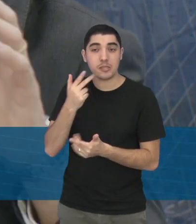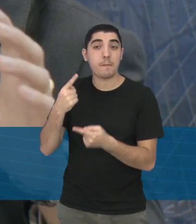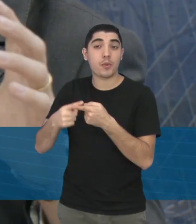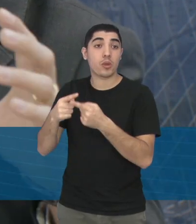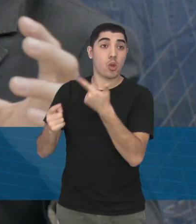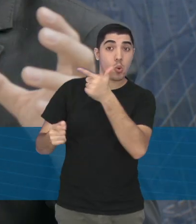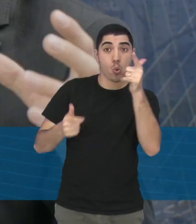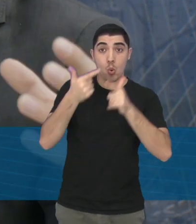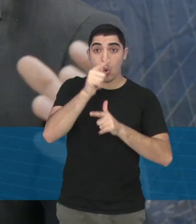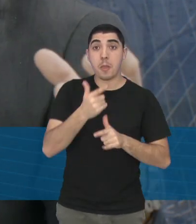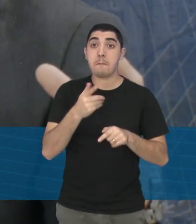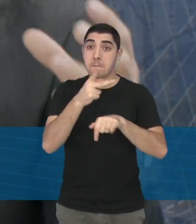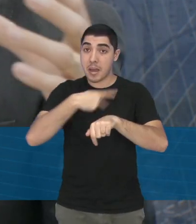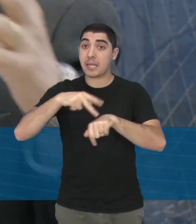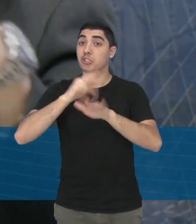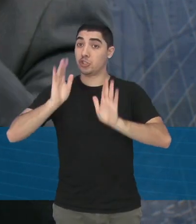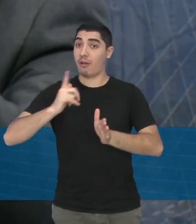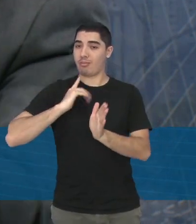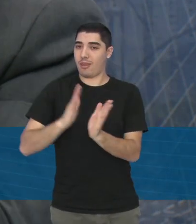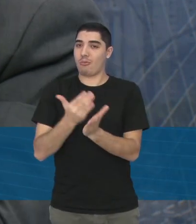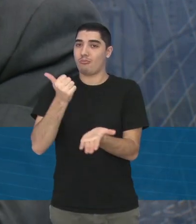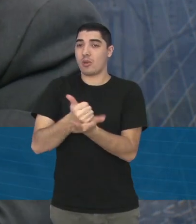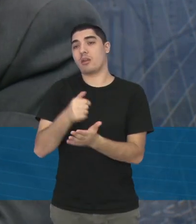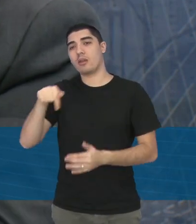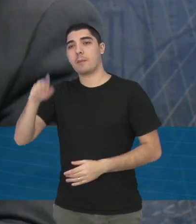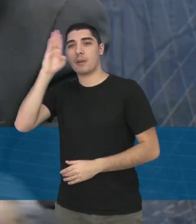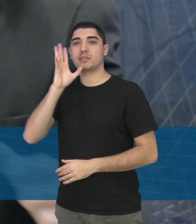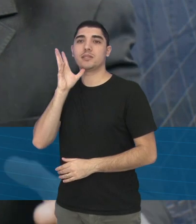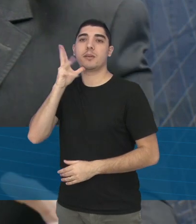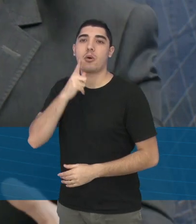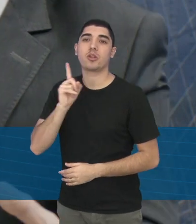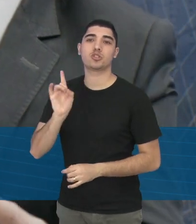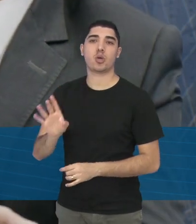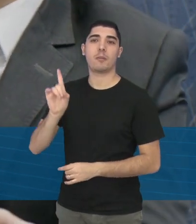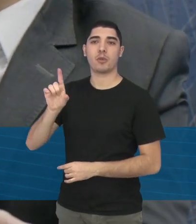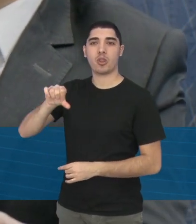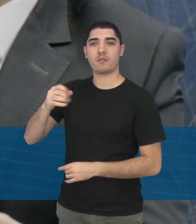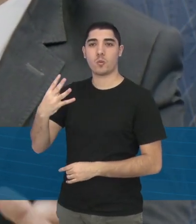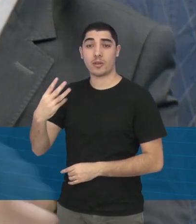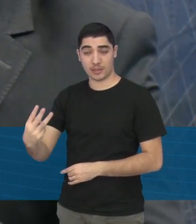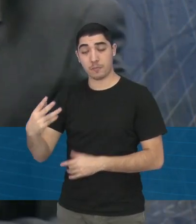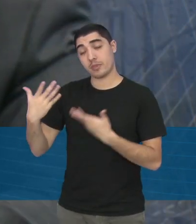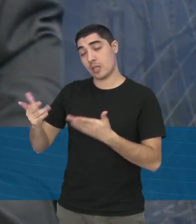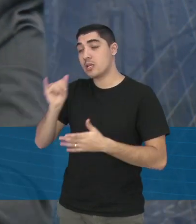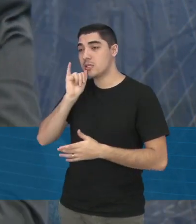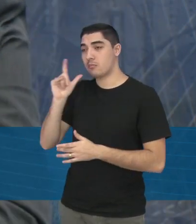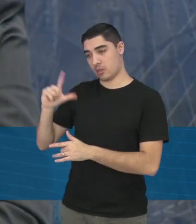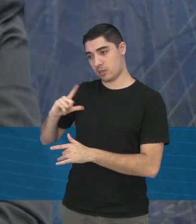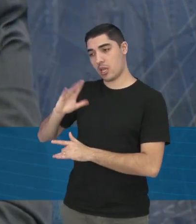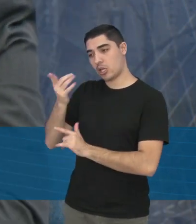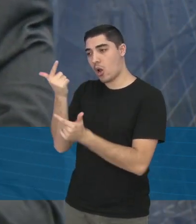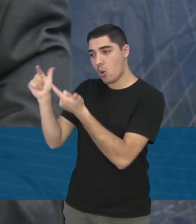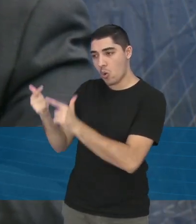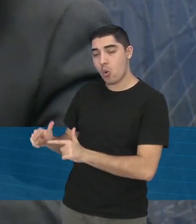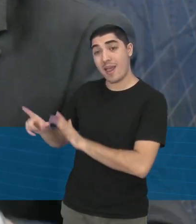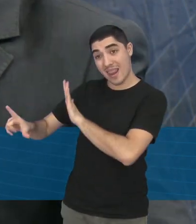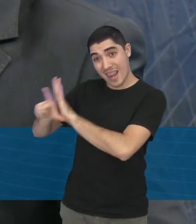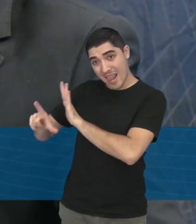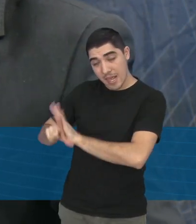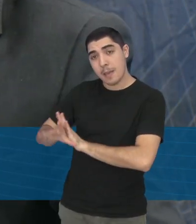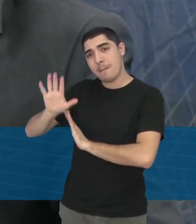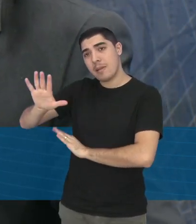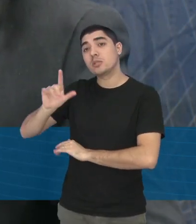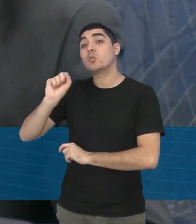consolidação. O que é uma consolidação? Ela é uma união de diversas leis que se concentrou numa só. Então tem problema, às vezes, muito problema de